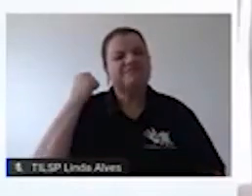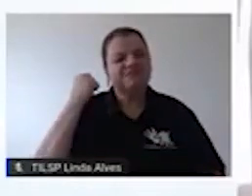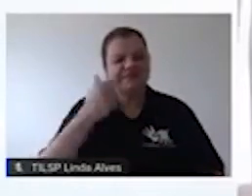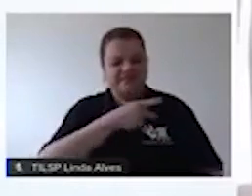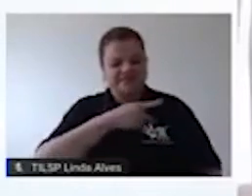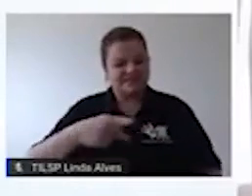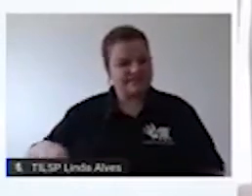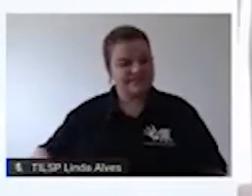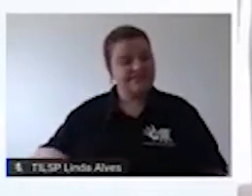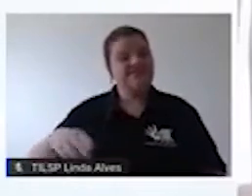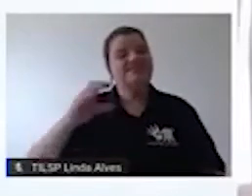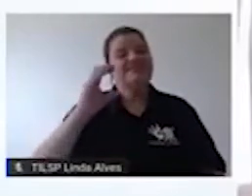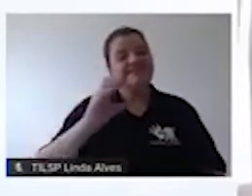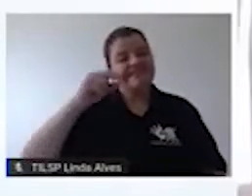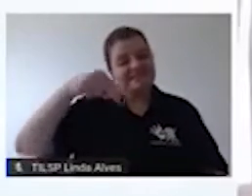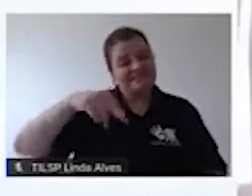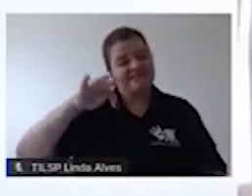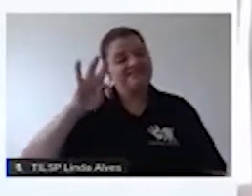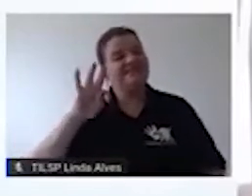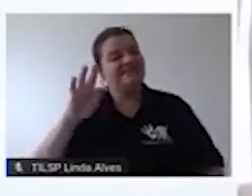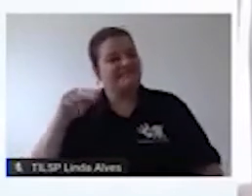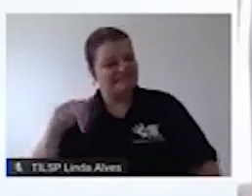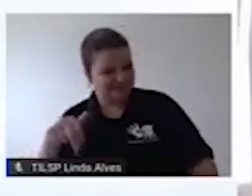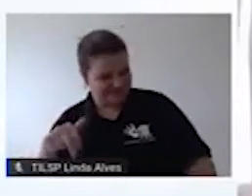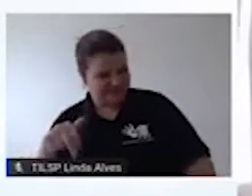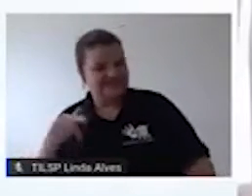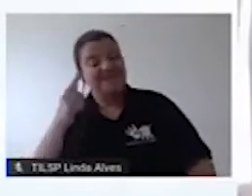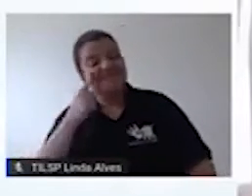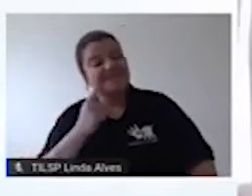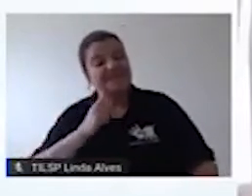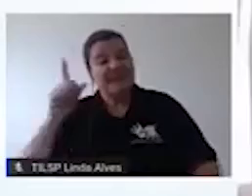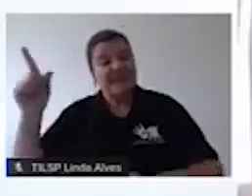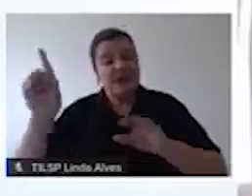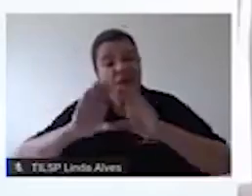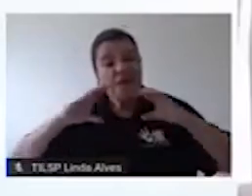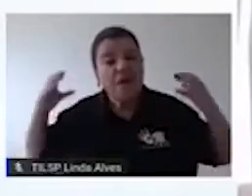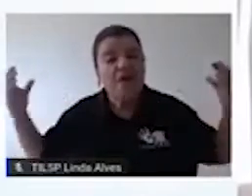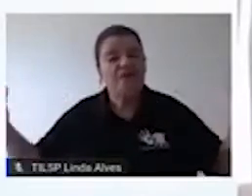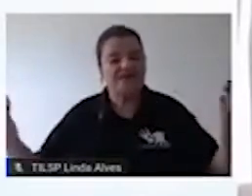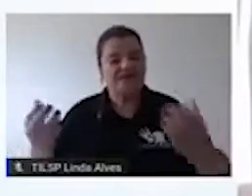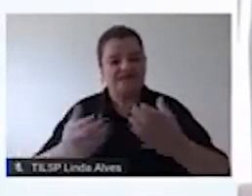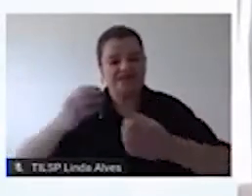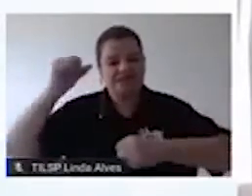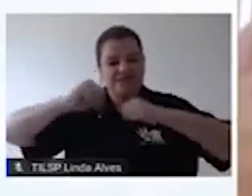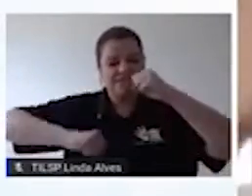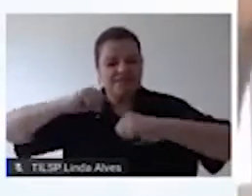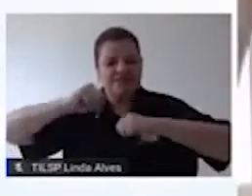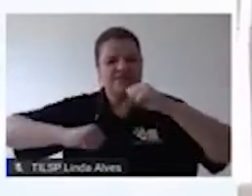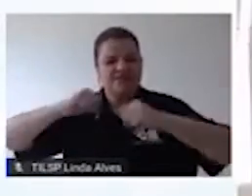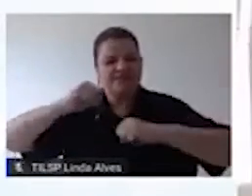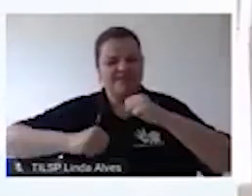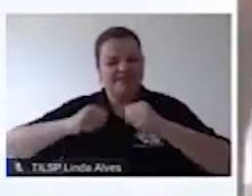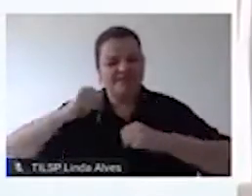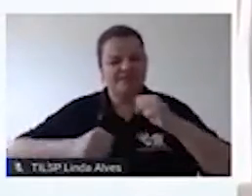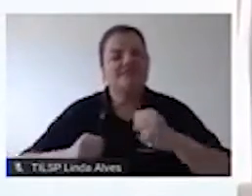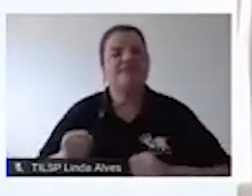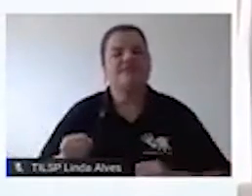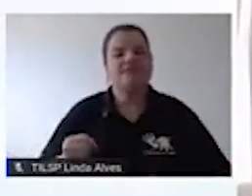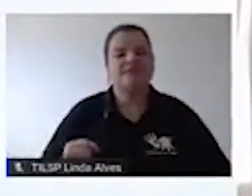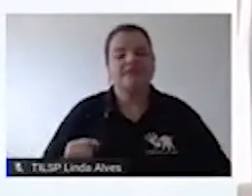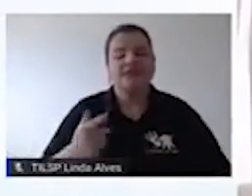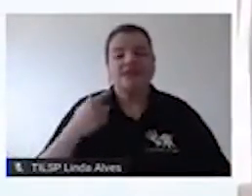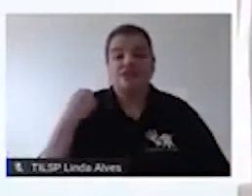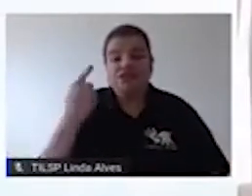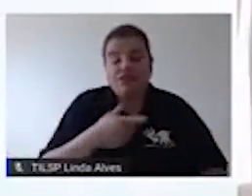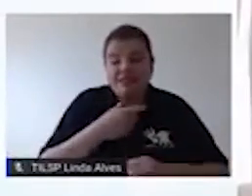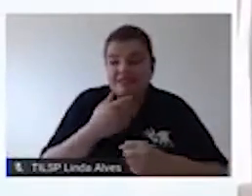da CNTM, gente, da Confederação dos Metalúrgicos, né, que todos nós estamos aqui sob esse